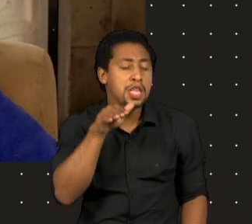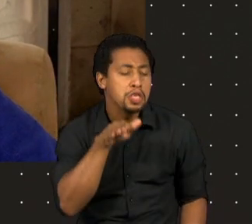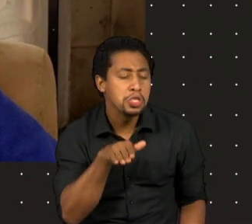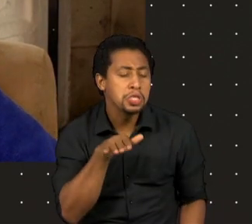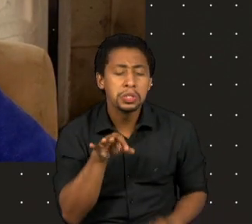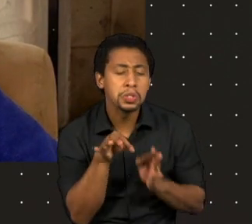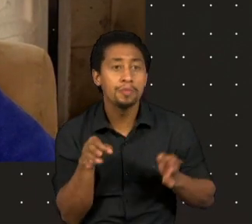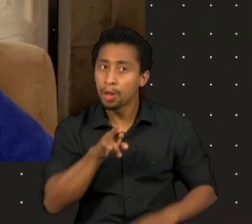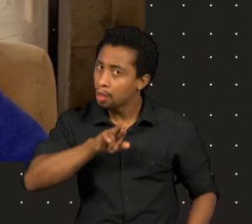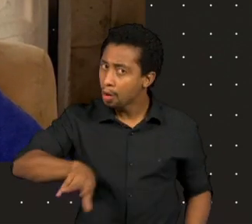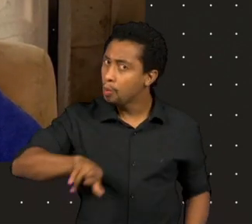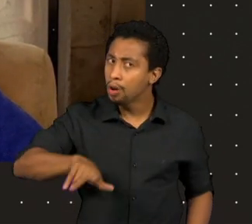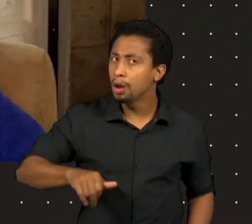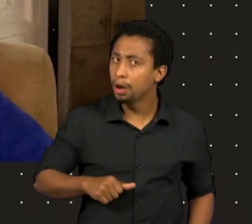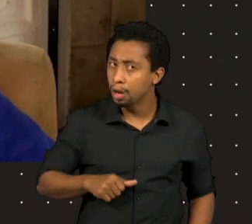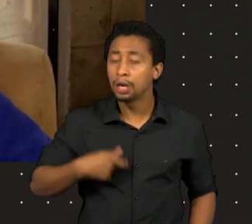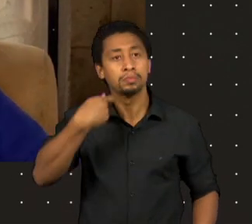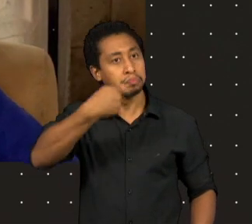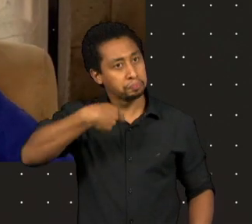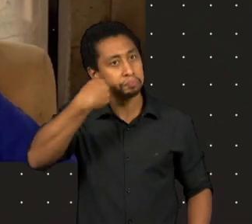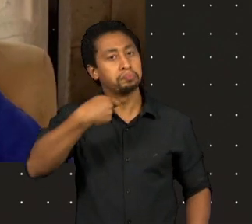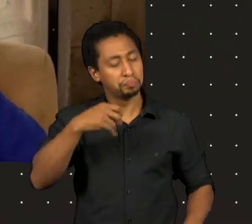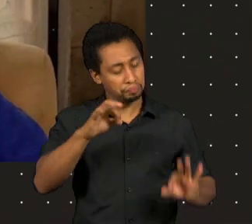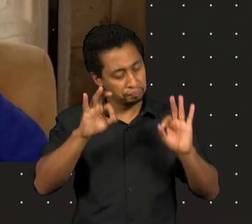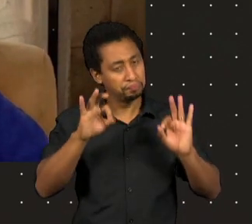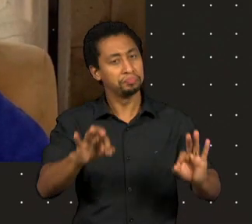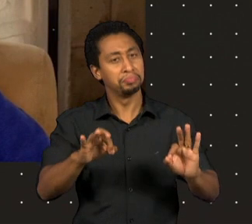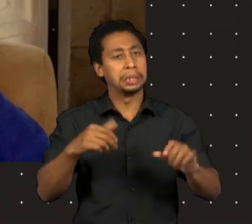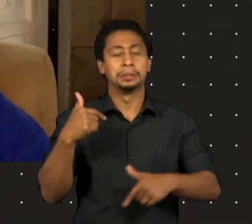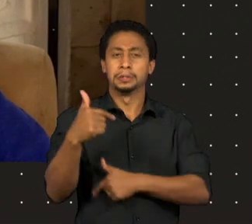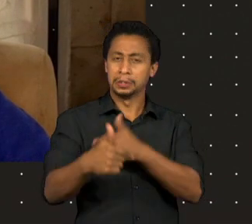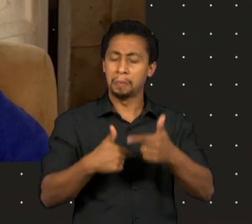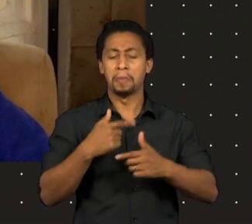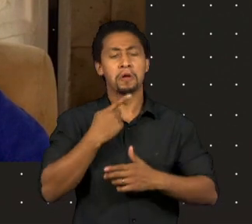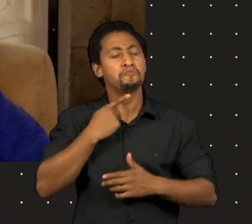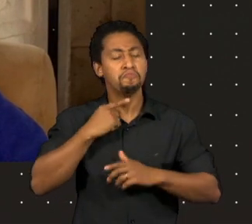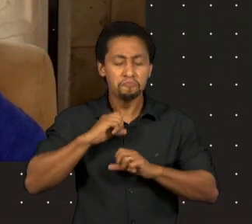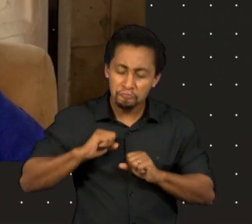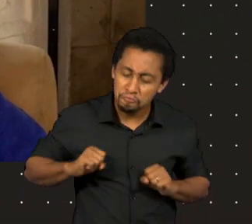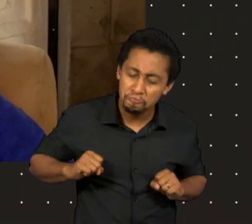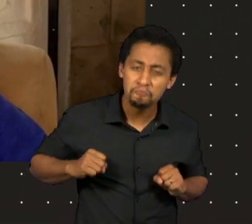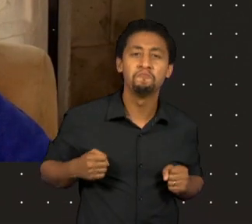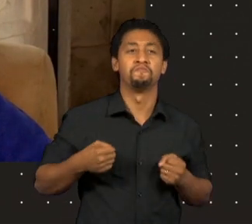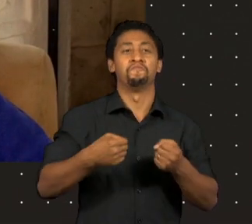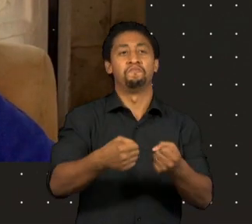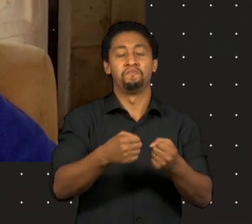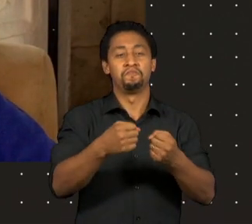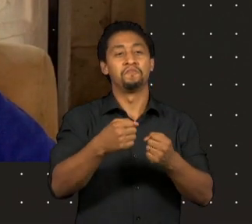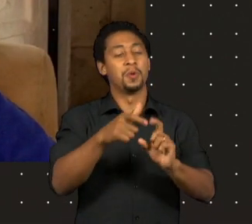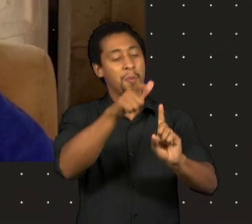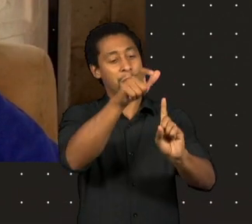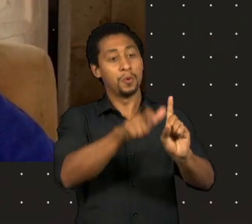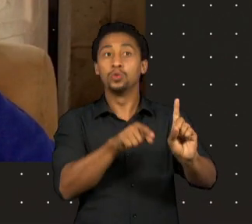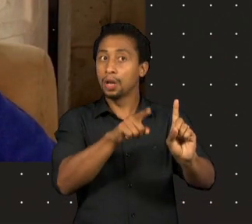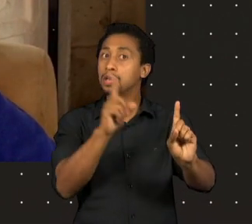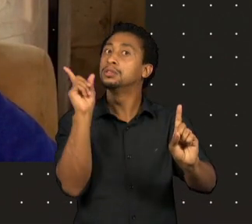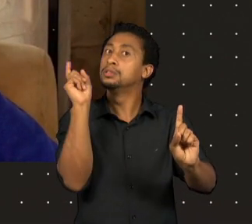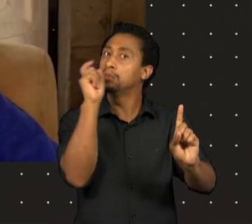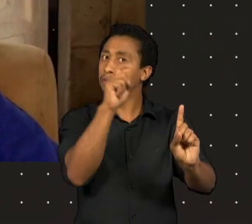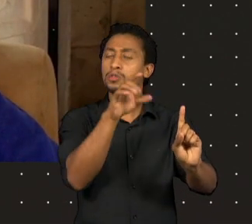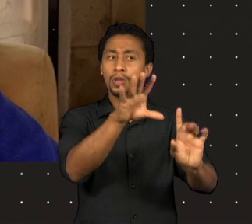era uma atriz vivendo com muita força e muita vontade, uma personagem